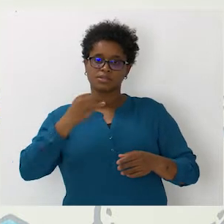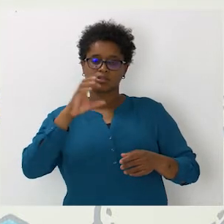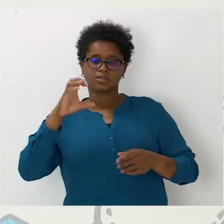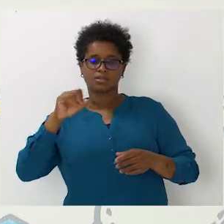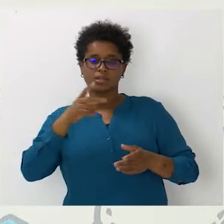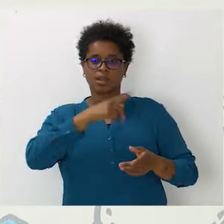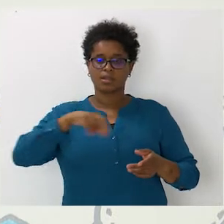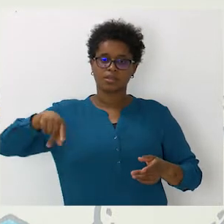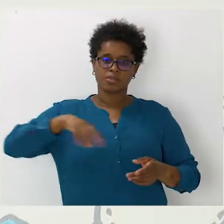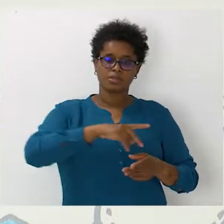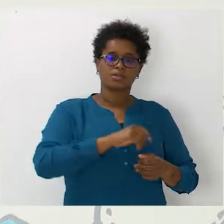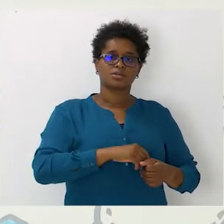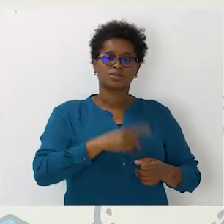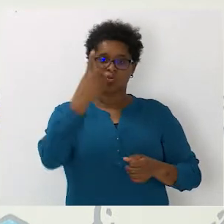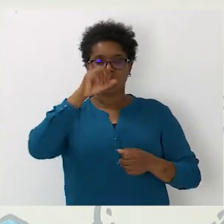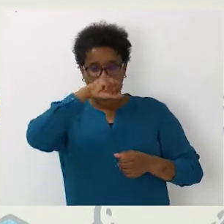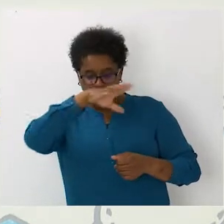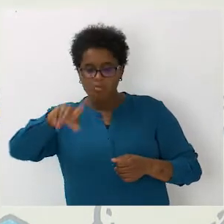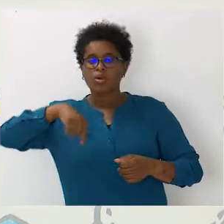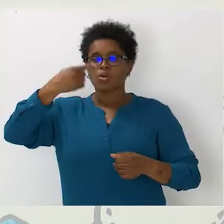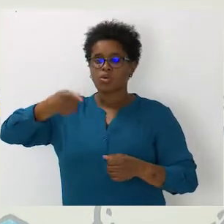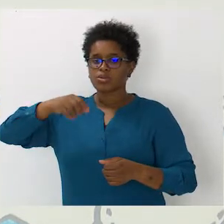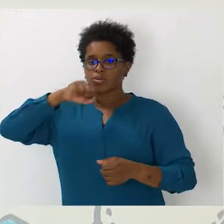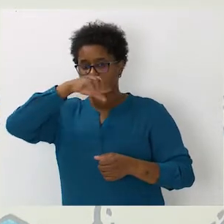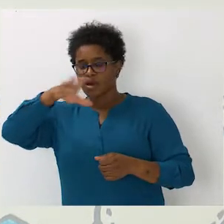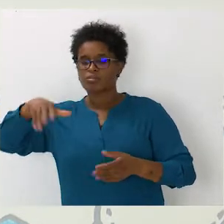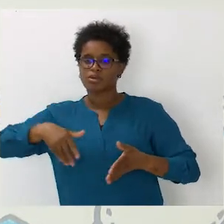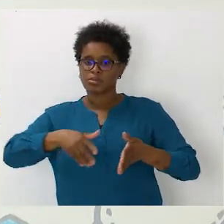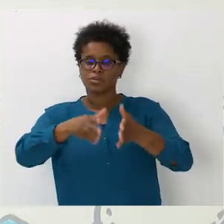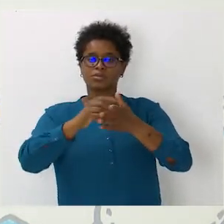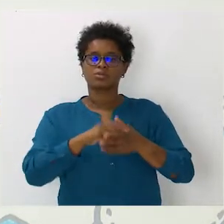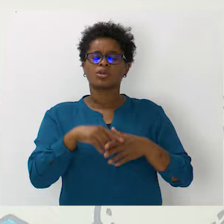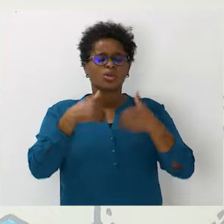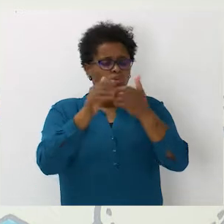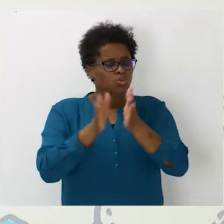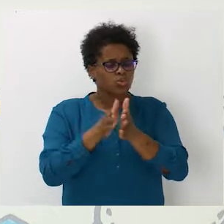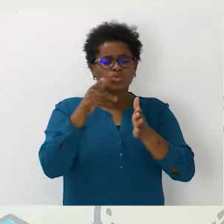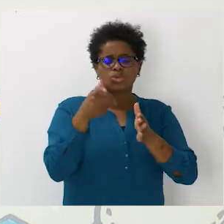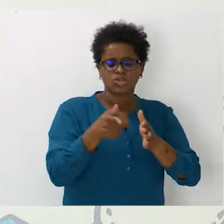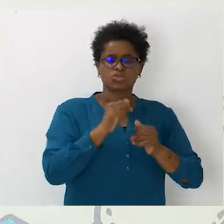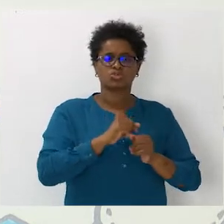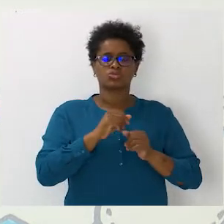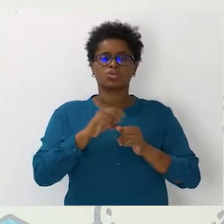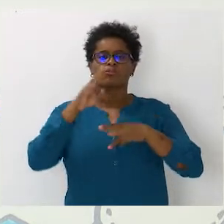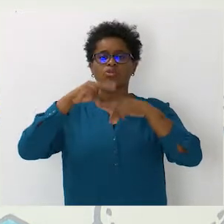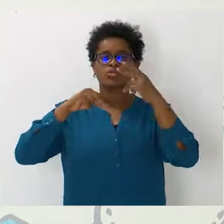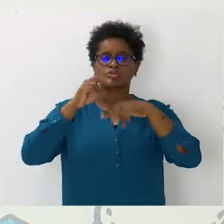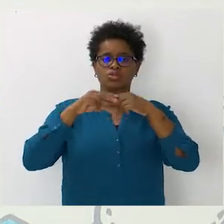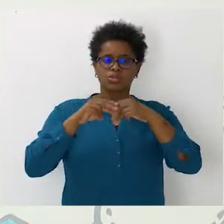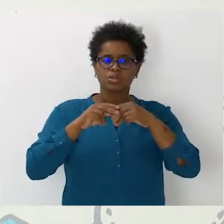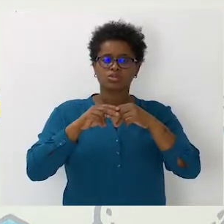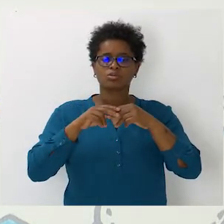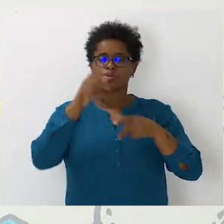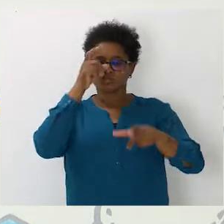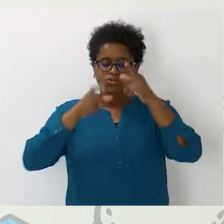um campo para outro campo, ok? Tudo isto foi construído